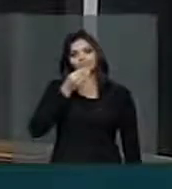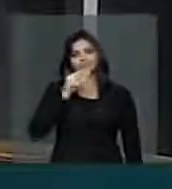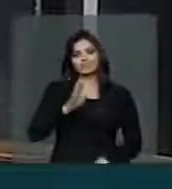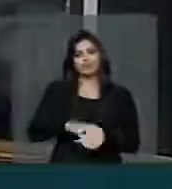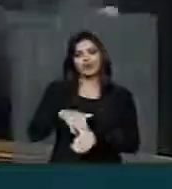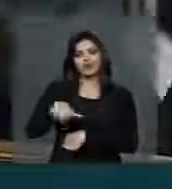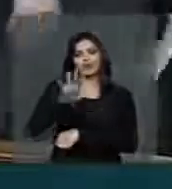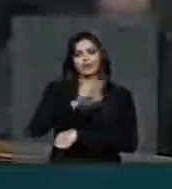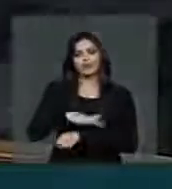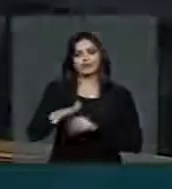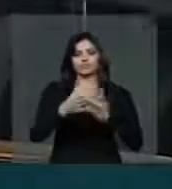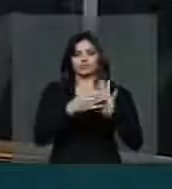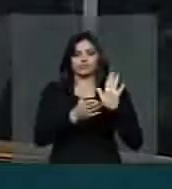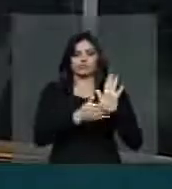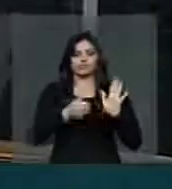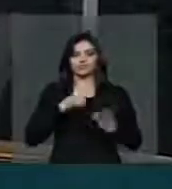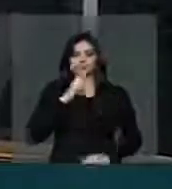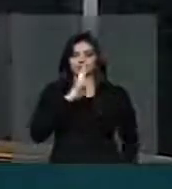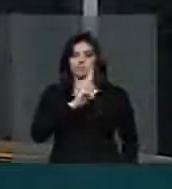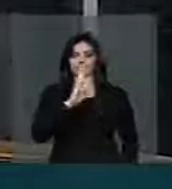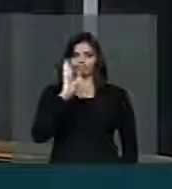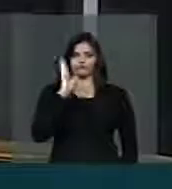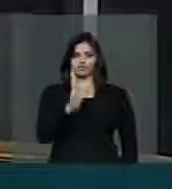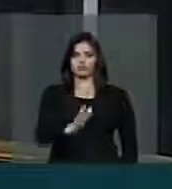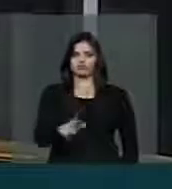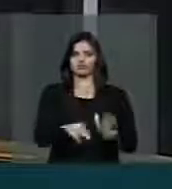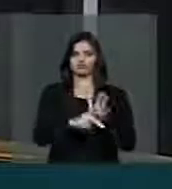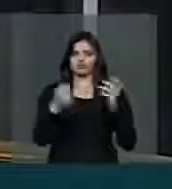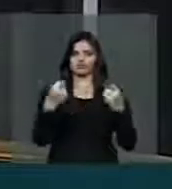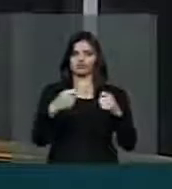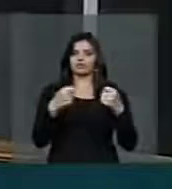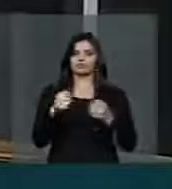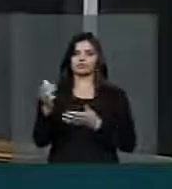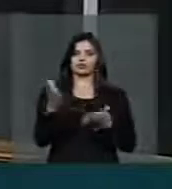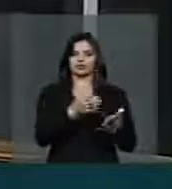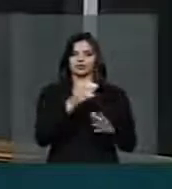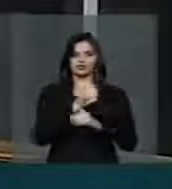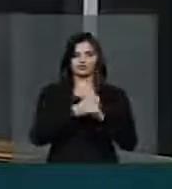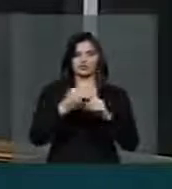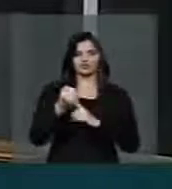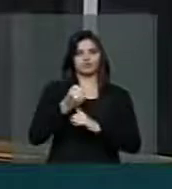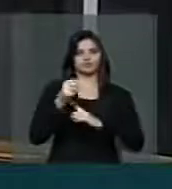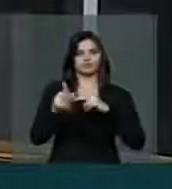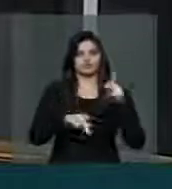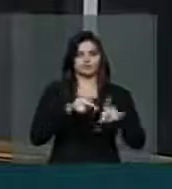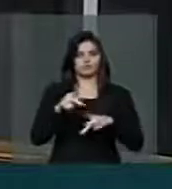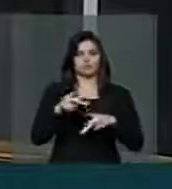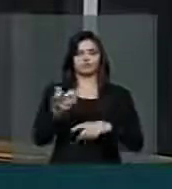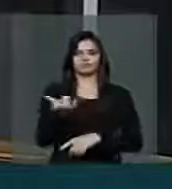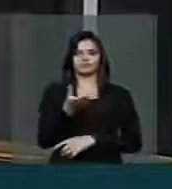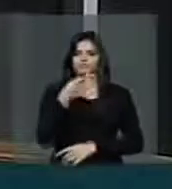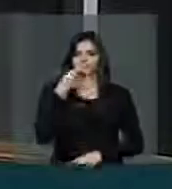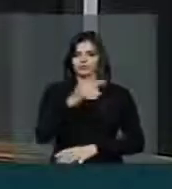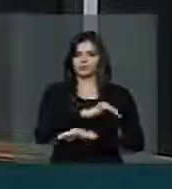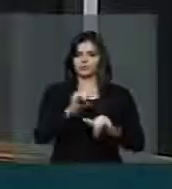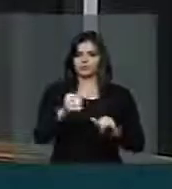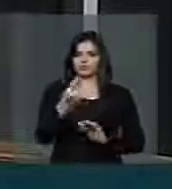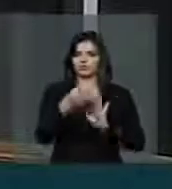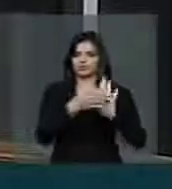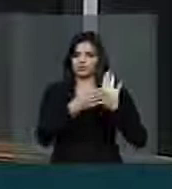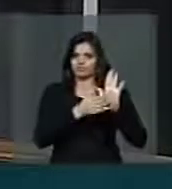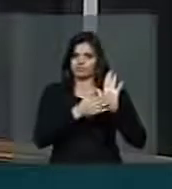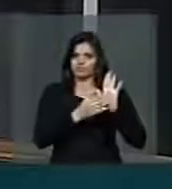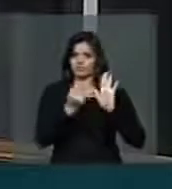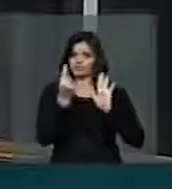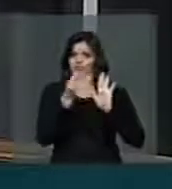parte, dar respostas diretas às demandas trazidas pela sociedade. Quero destacar uma dessas